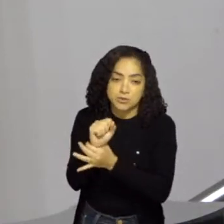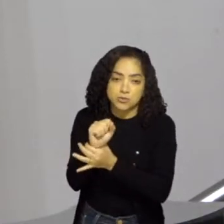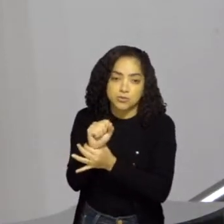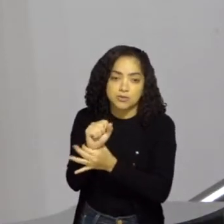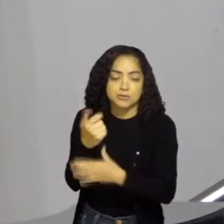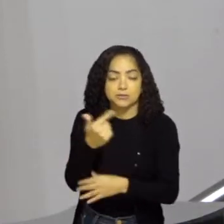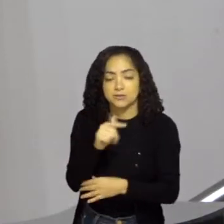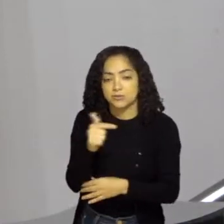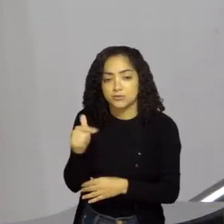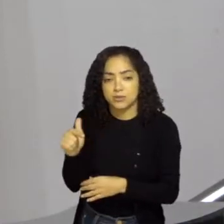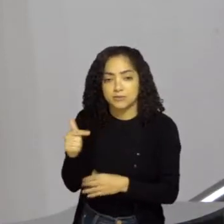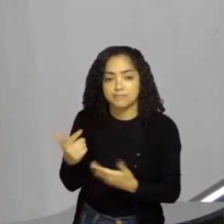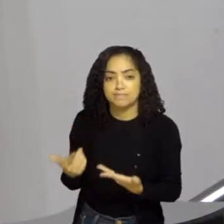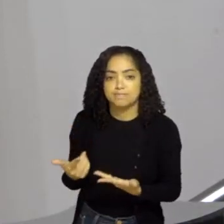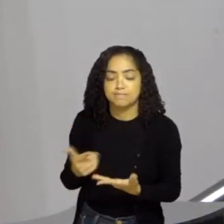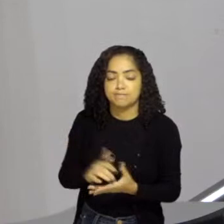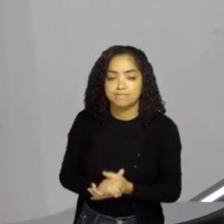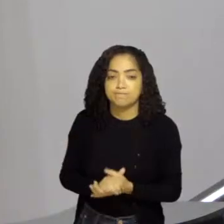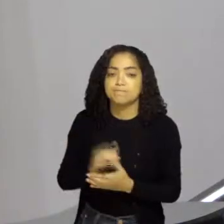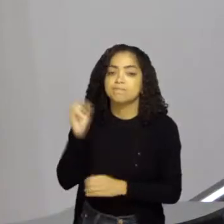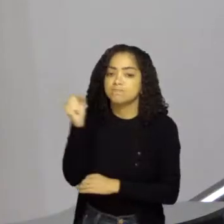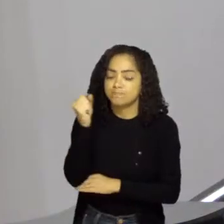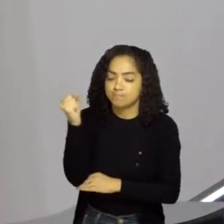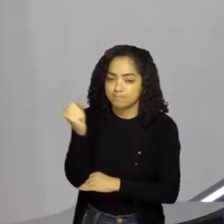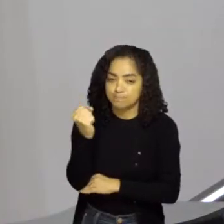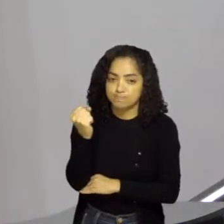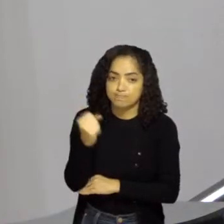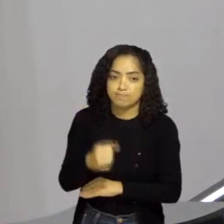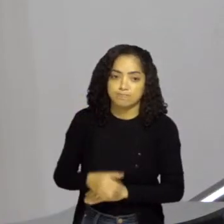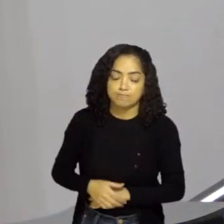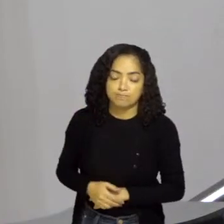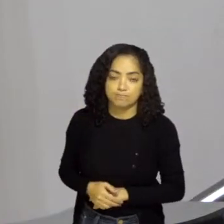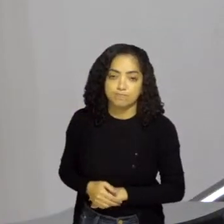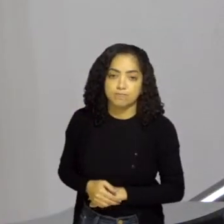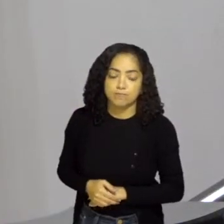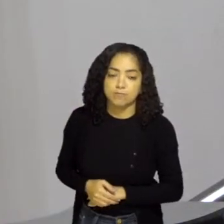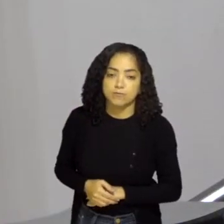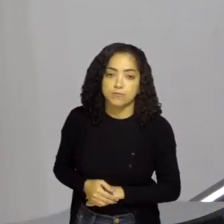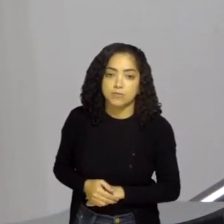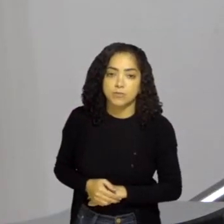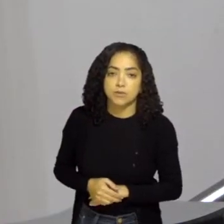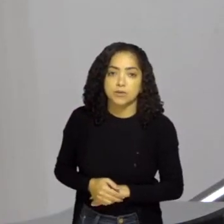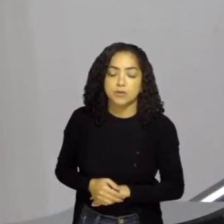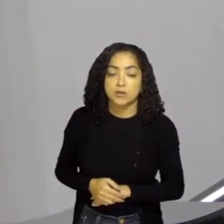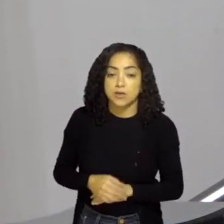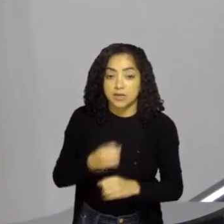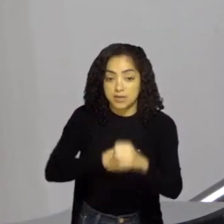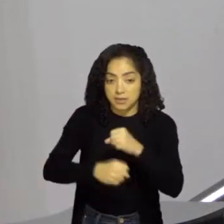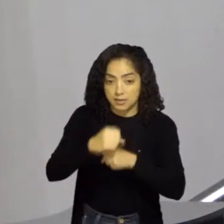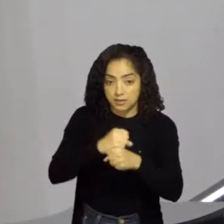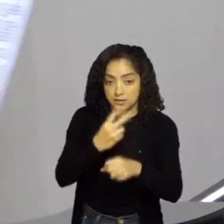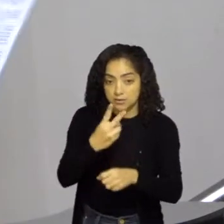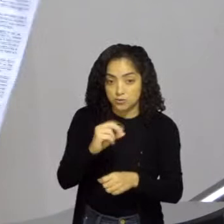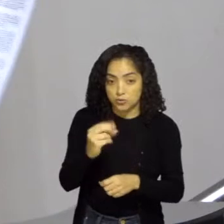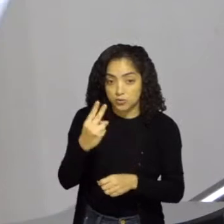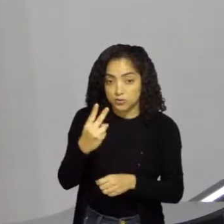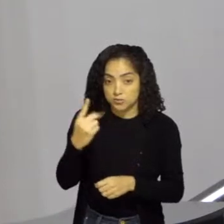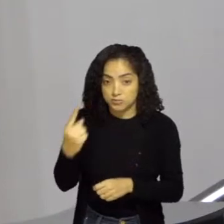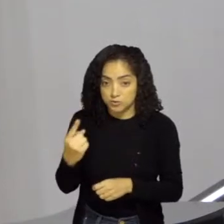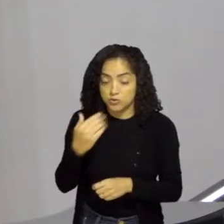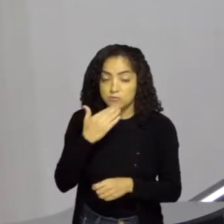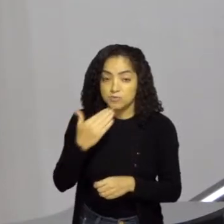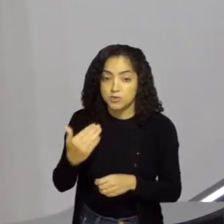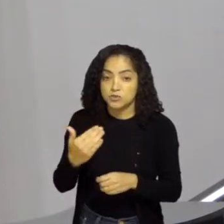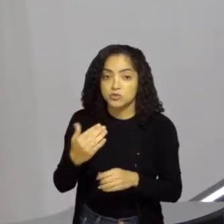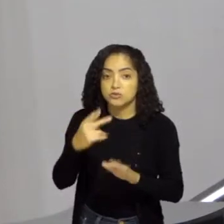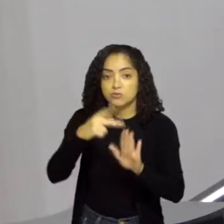caso muito grave. Eu, em 2021, entrei com um